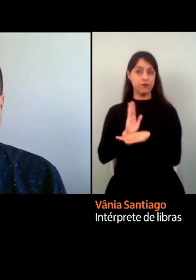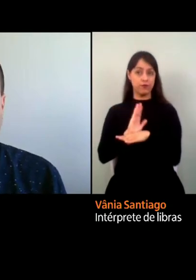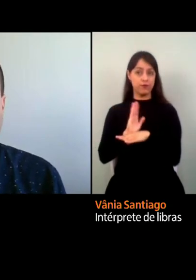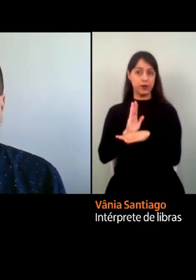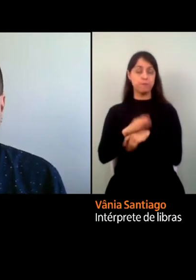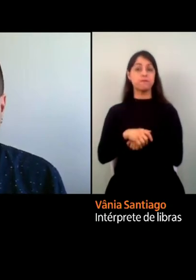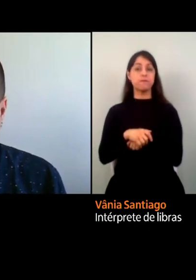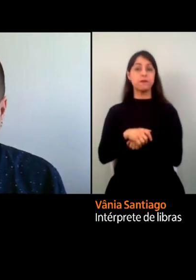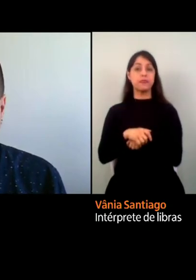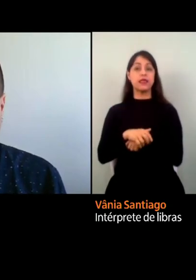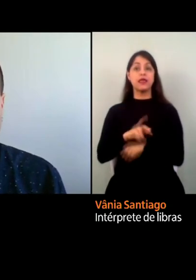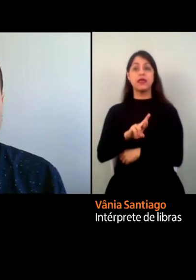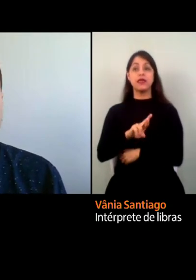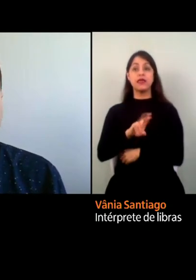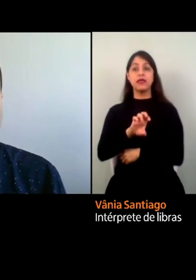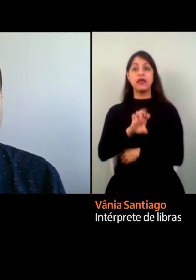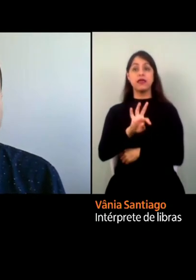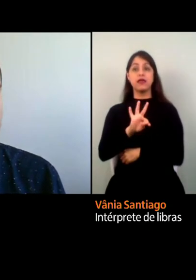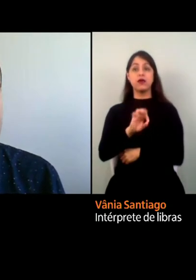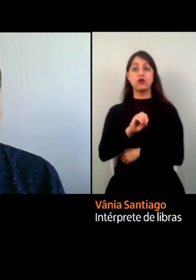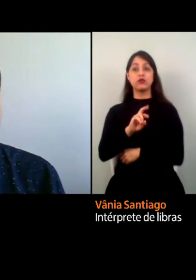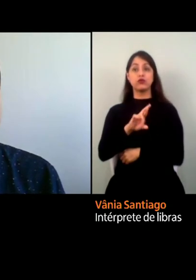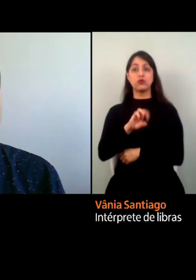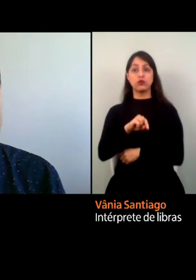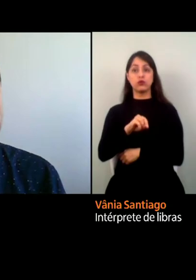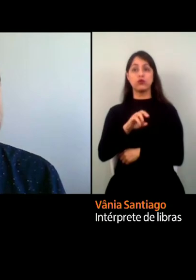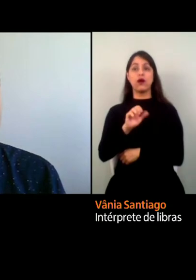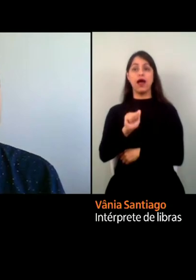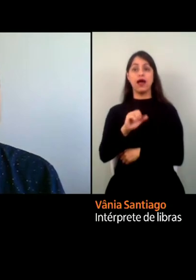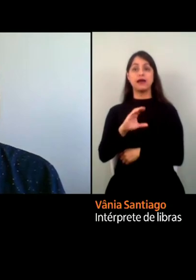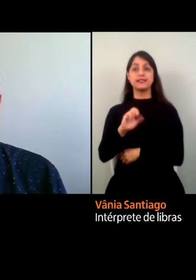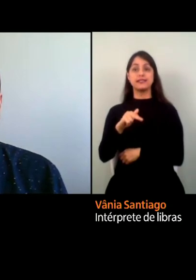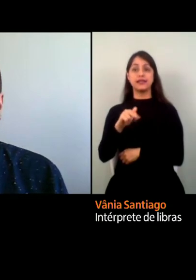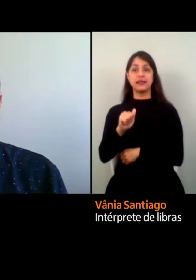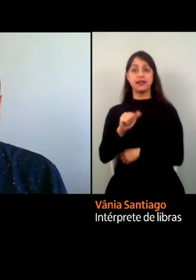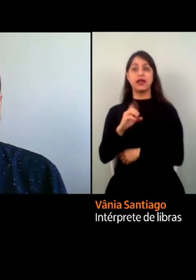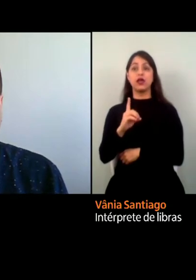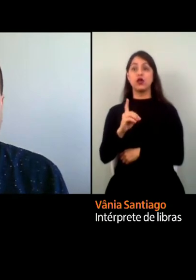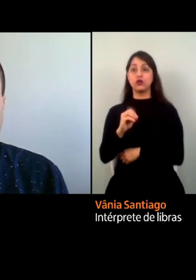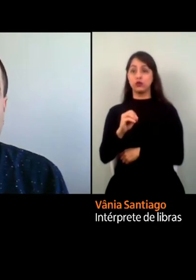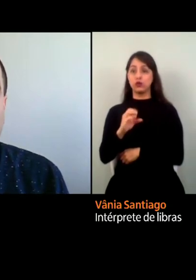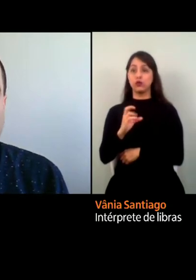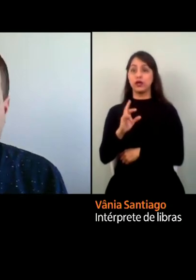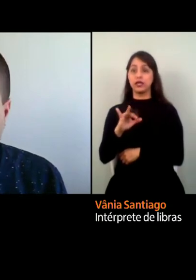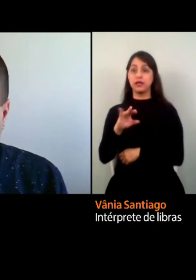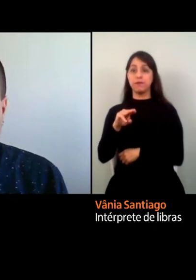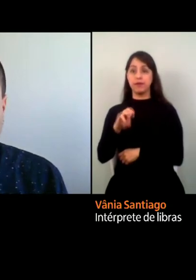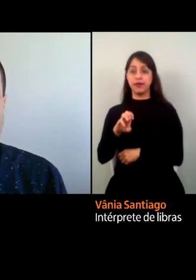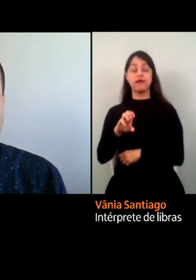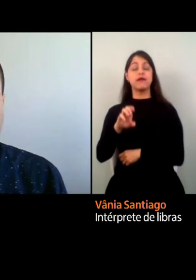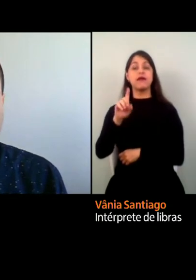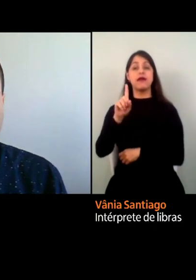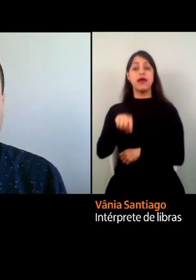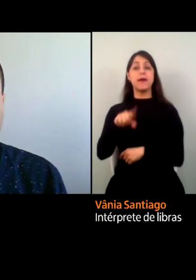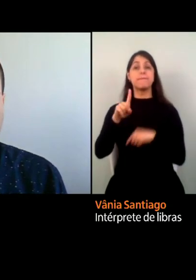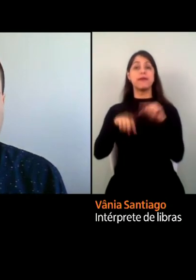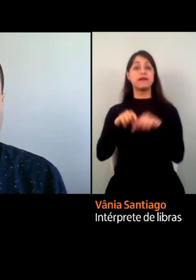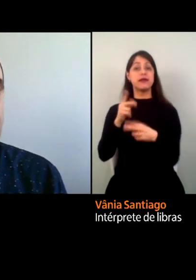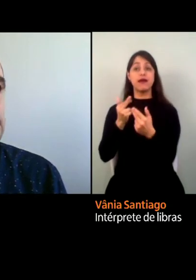Crime, de 2008, sobre esse mesmo material de